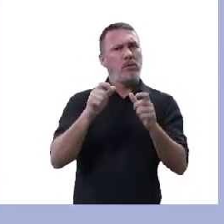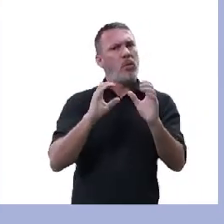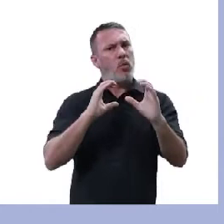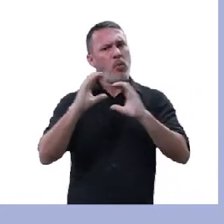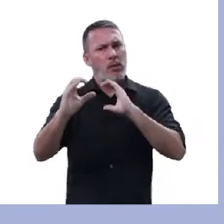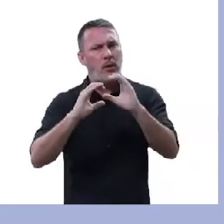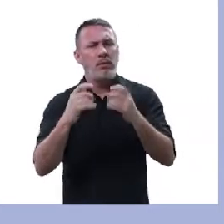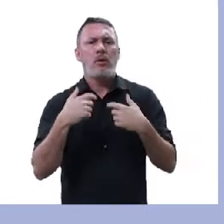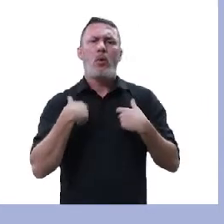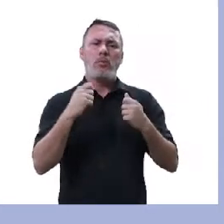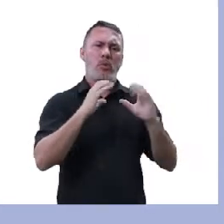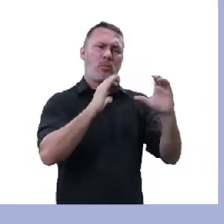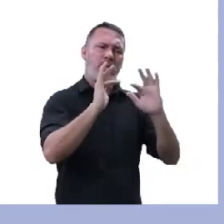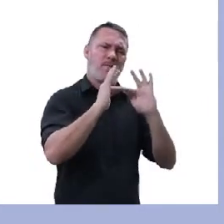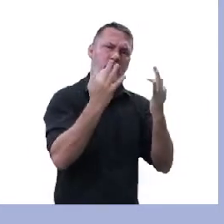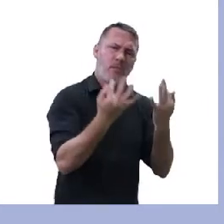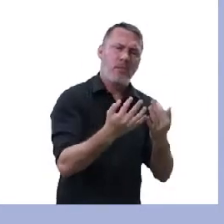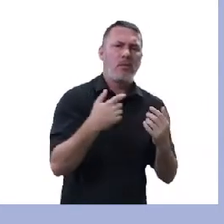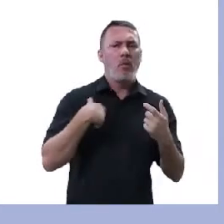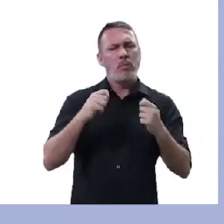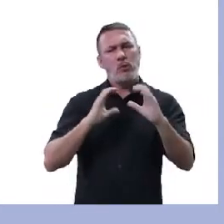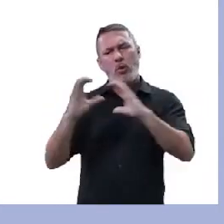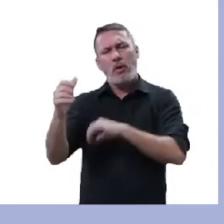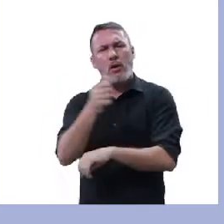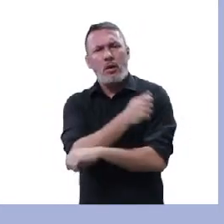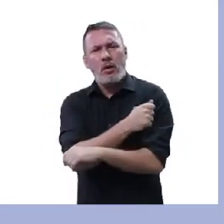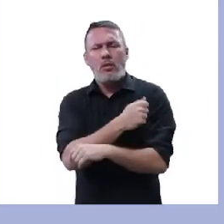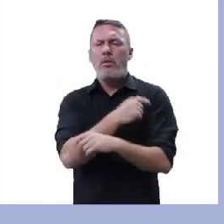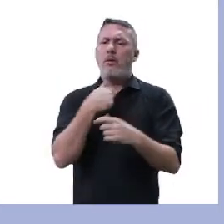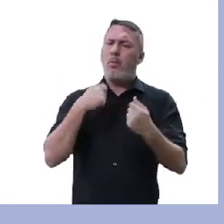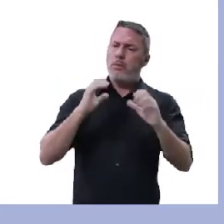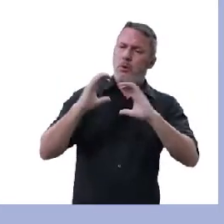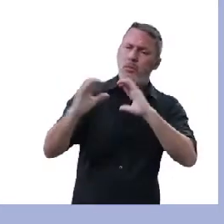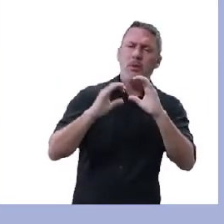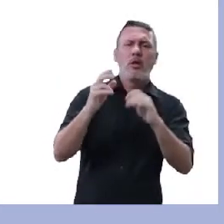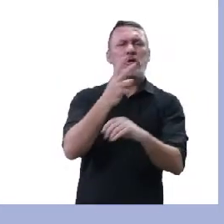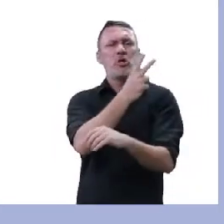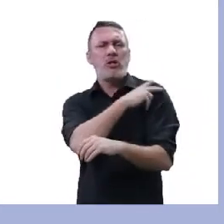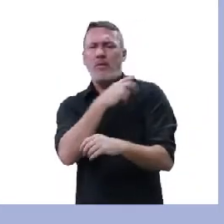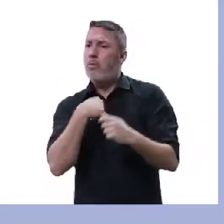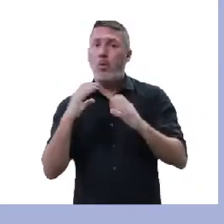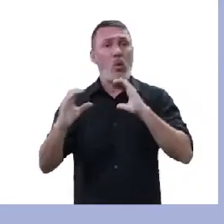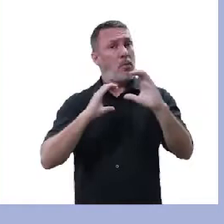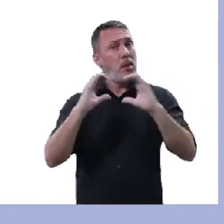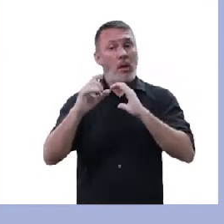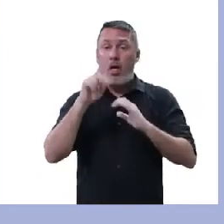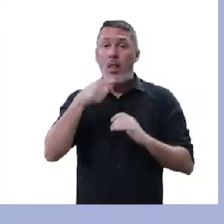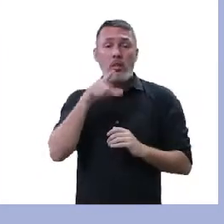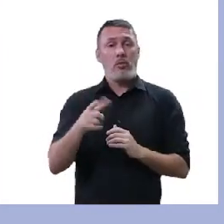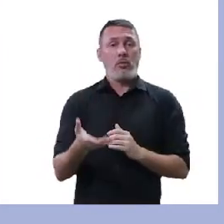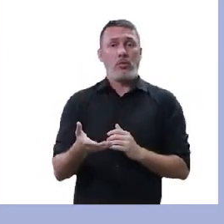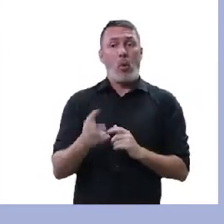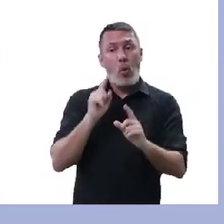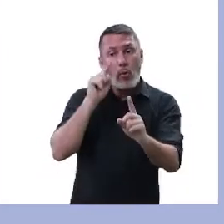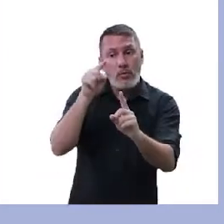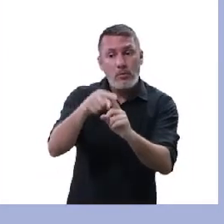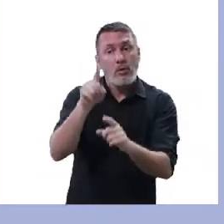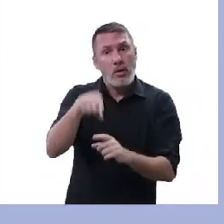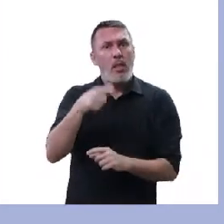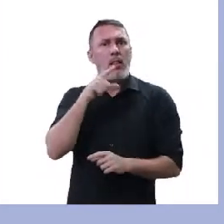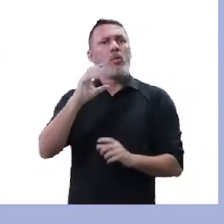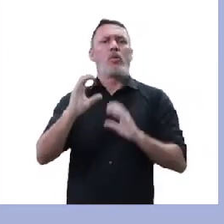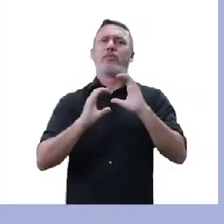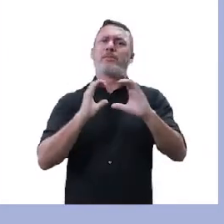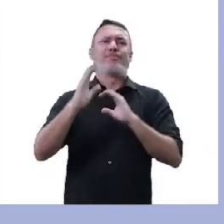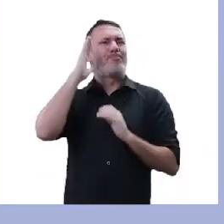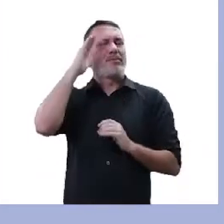você, eu preciso comunicar com os meus pais, eu preciso comunicar com os meus alunos, com os meus superiores. O principal objetivo